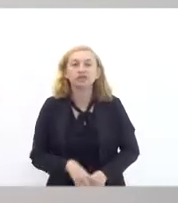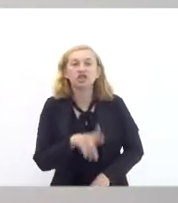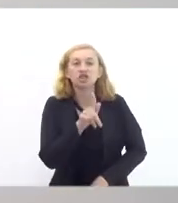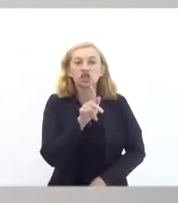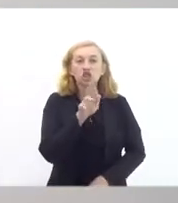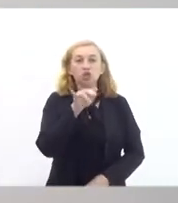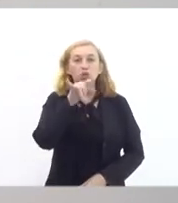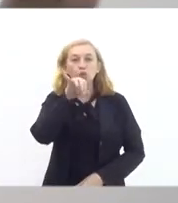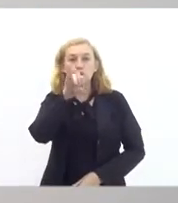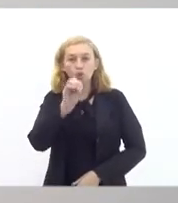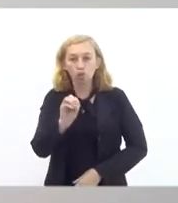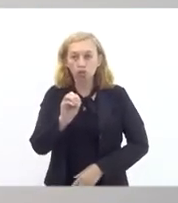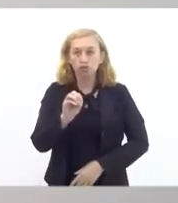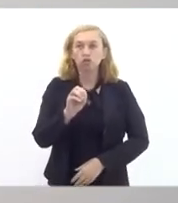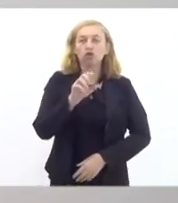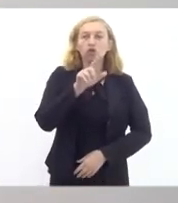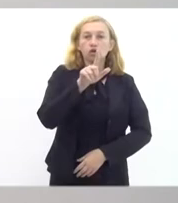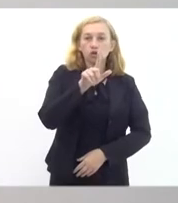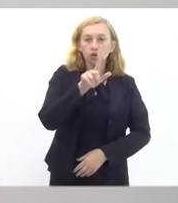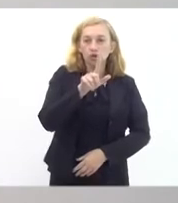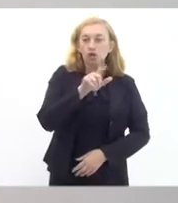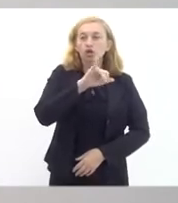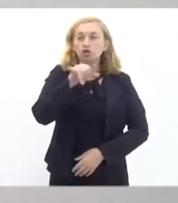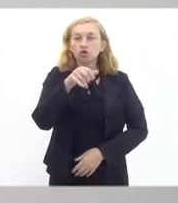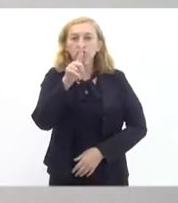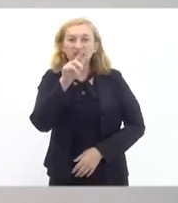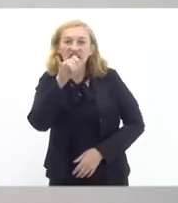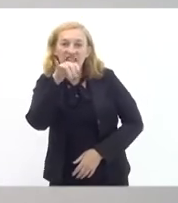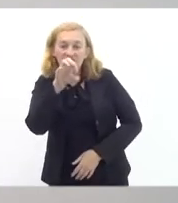Vargas, Juscelino Kubitschek,